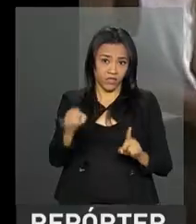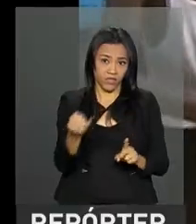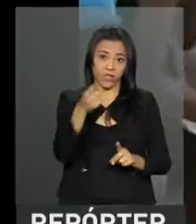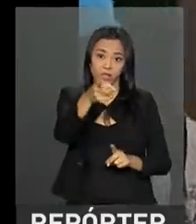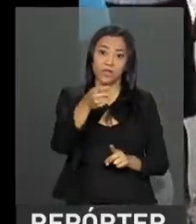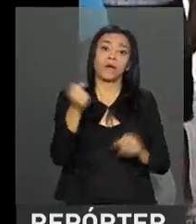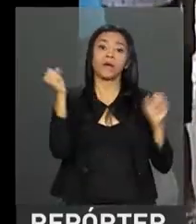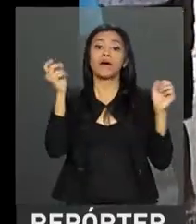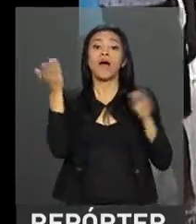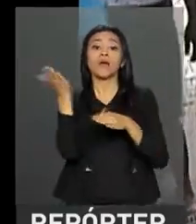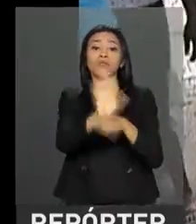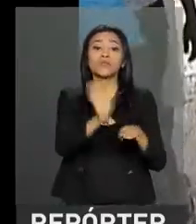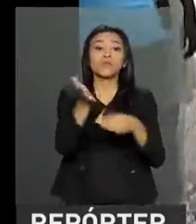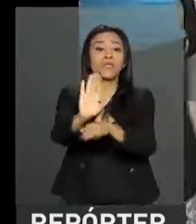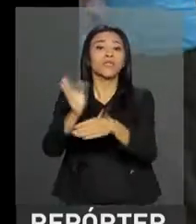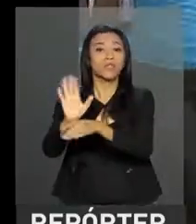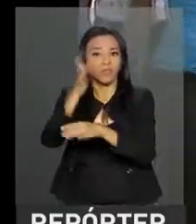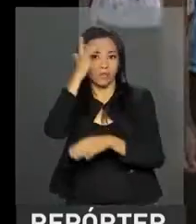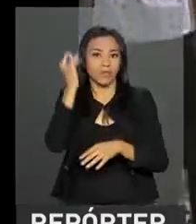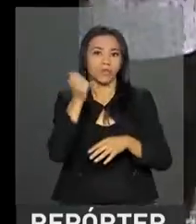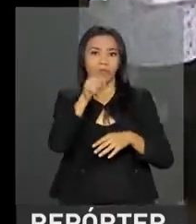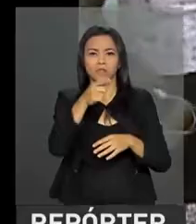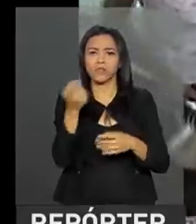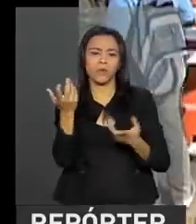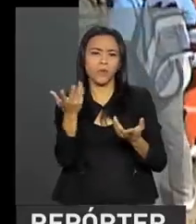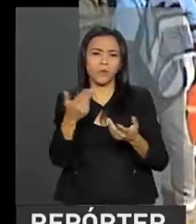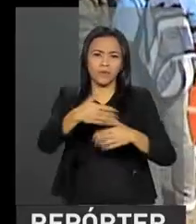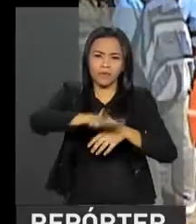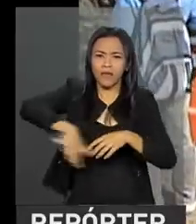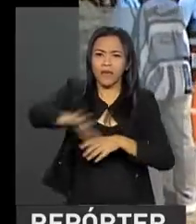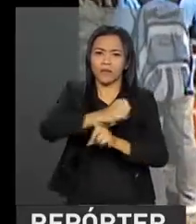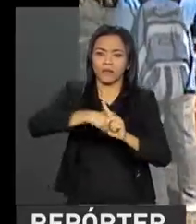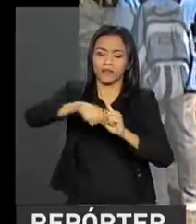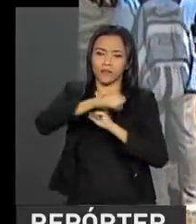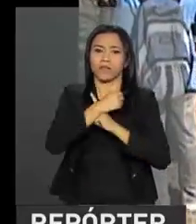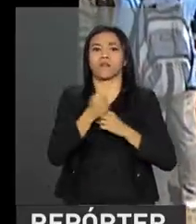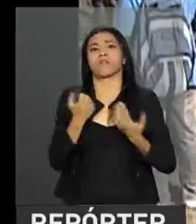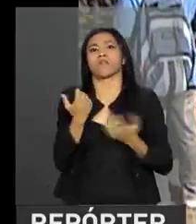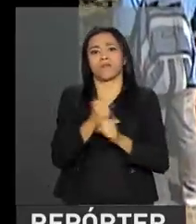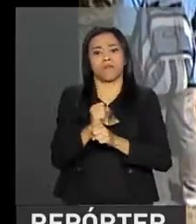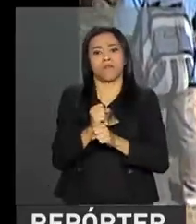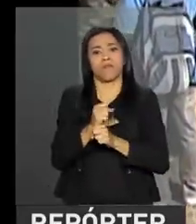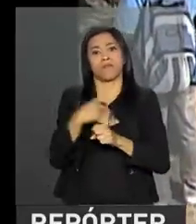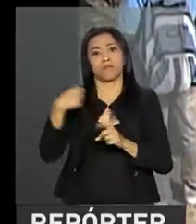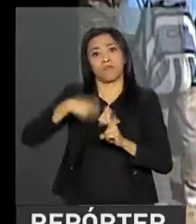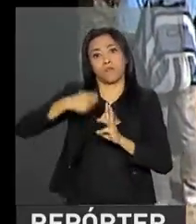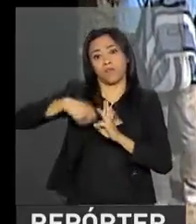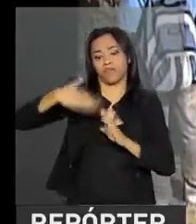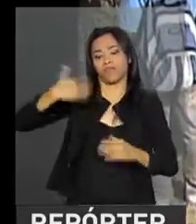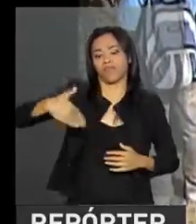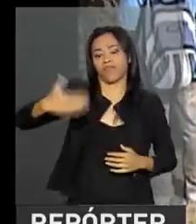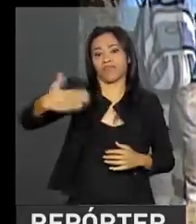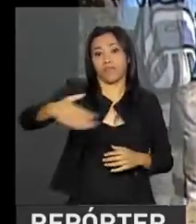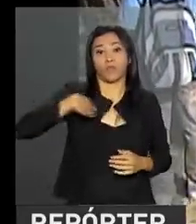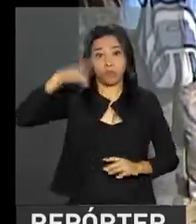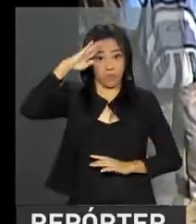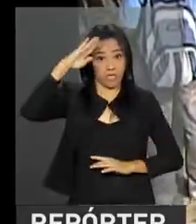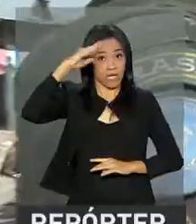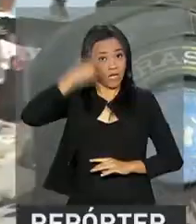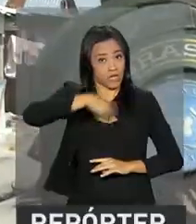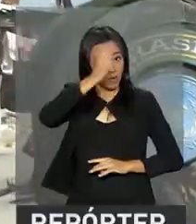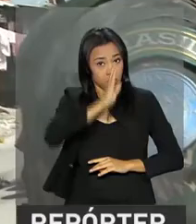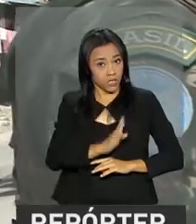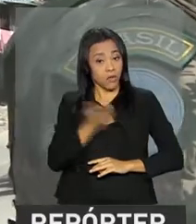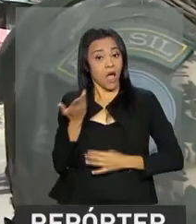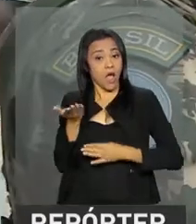o sentido de ajuda humanitária com ações sociais com o decorrer do tempo os militares brasileiros não só ajudaram